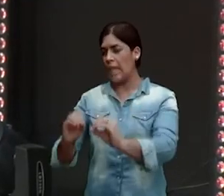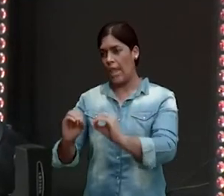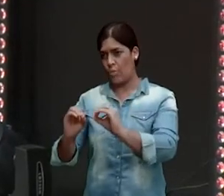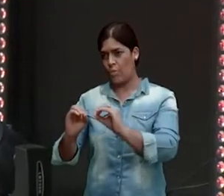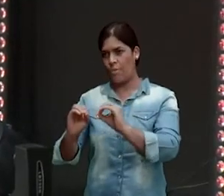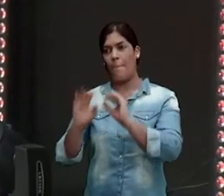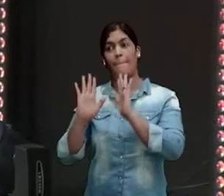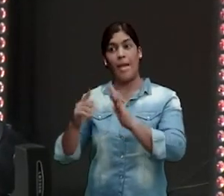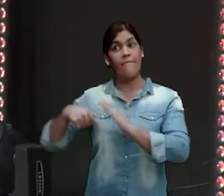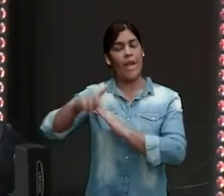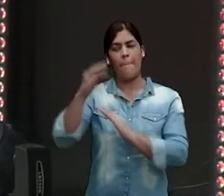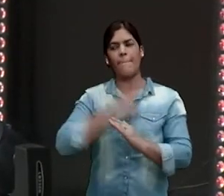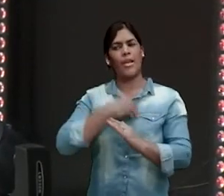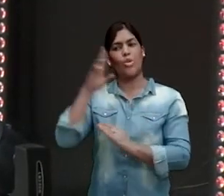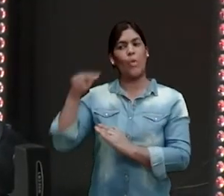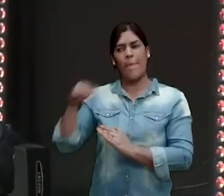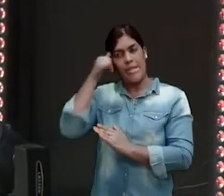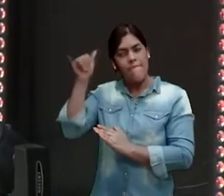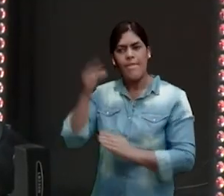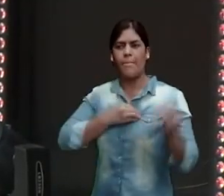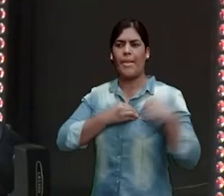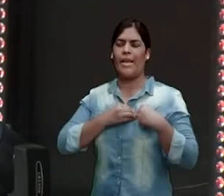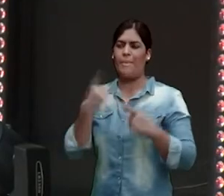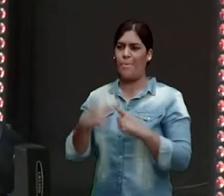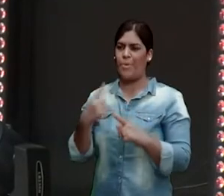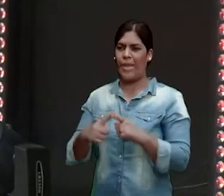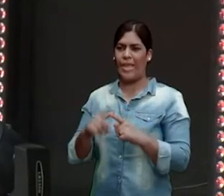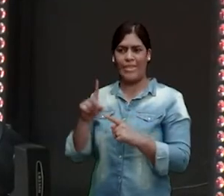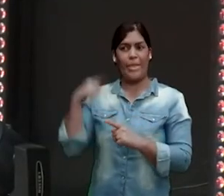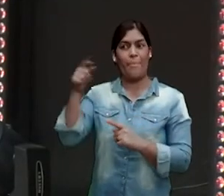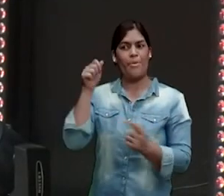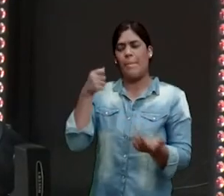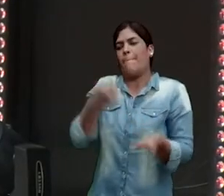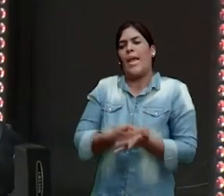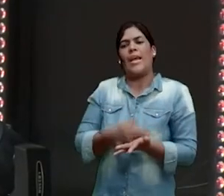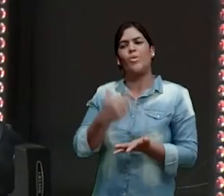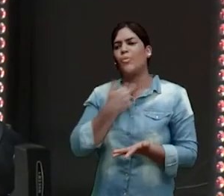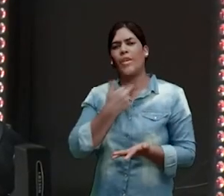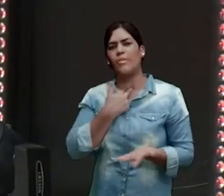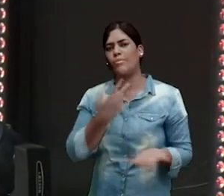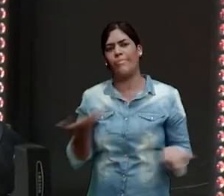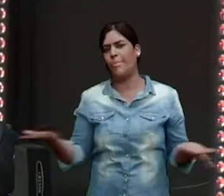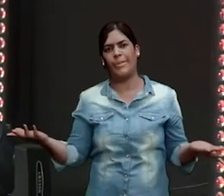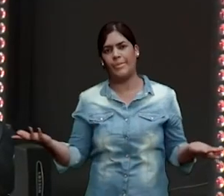é mas vá e não peques mais porque a conta você não vai ter como pagar depois